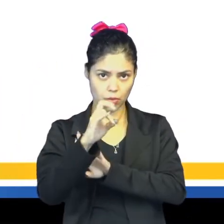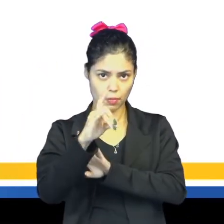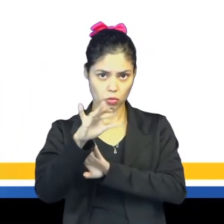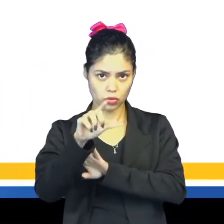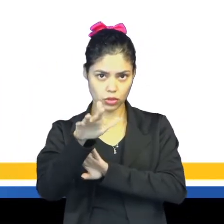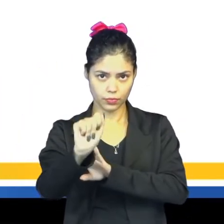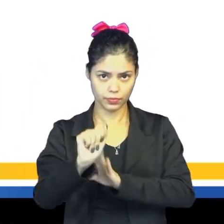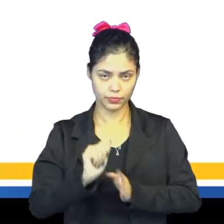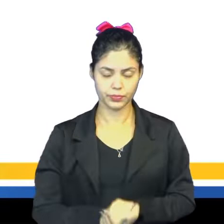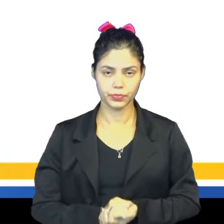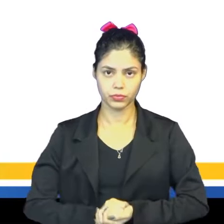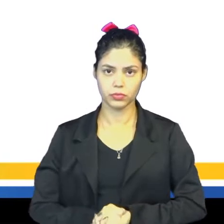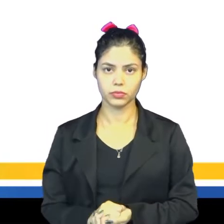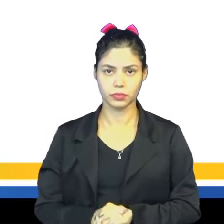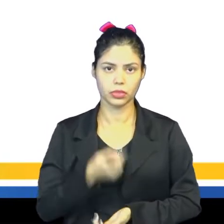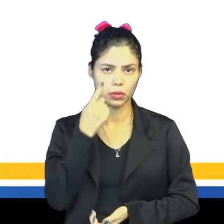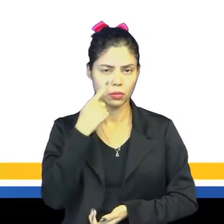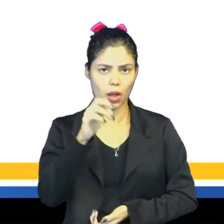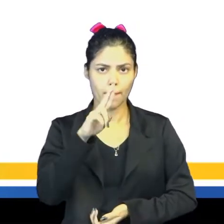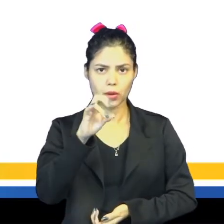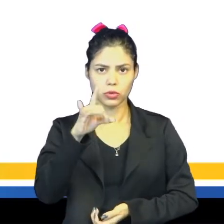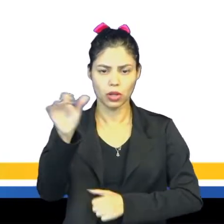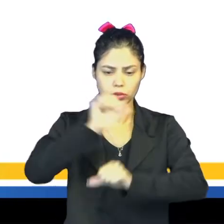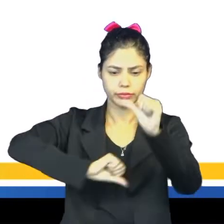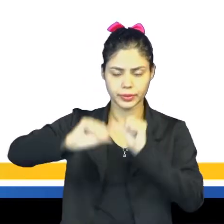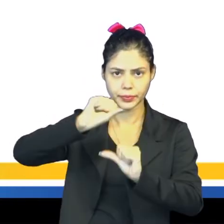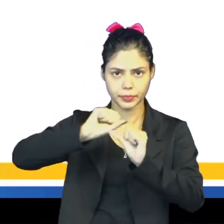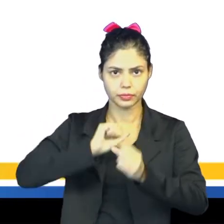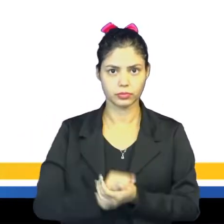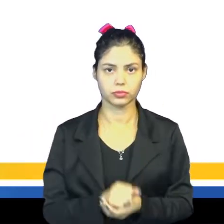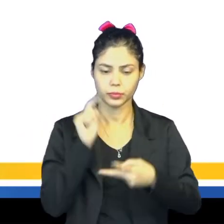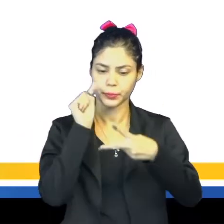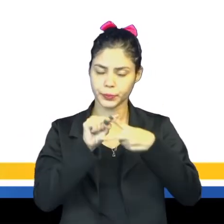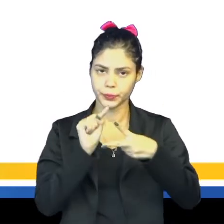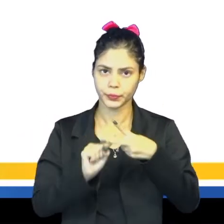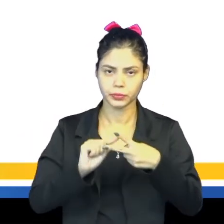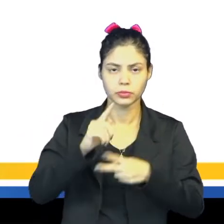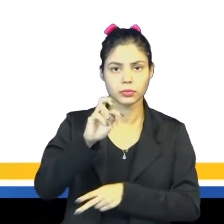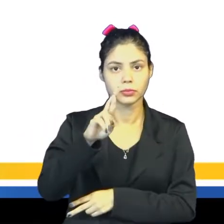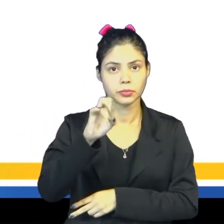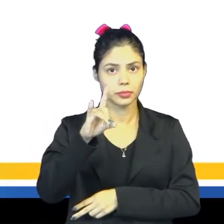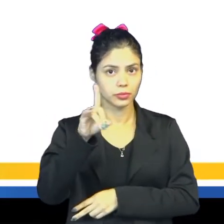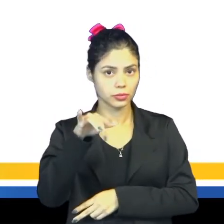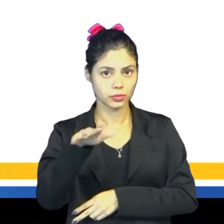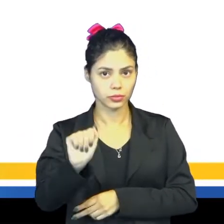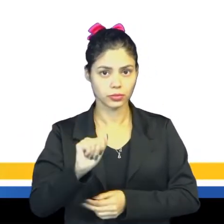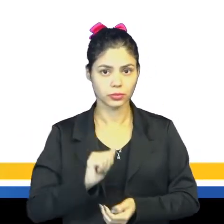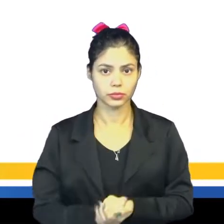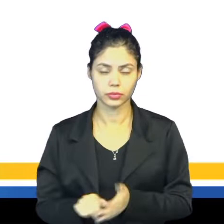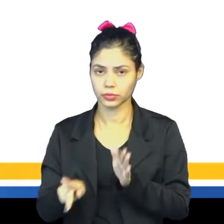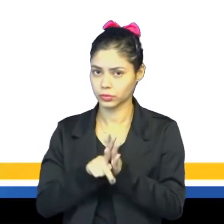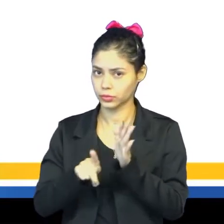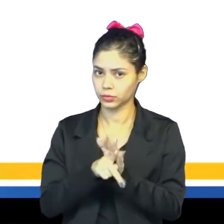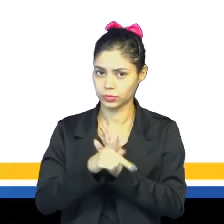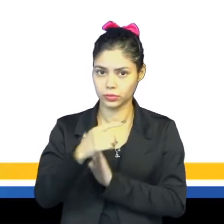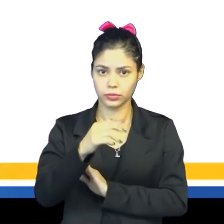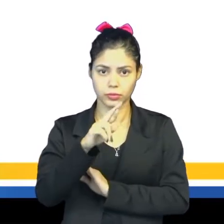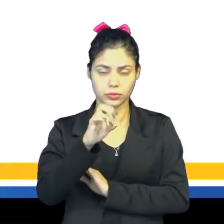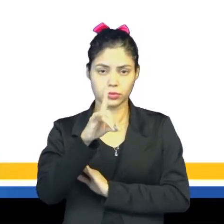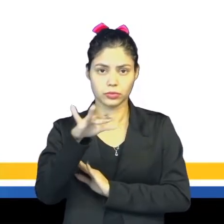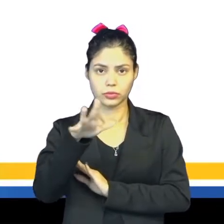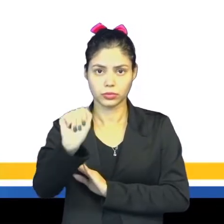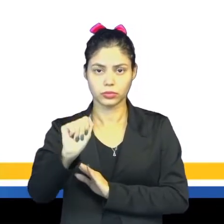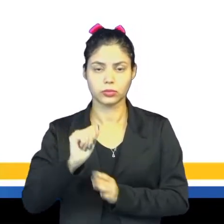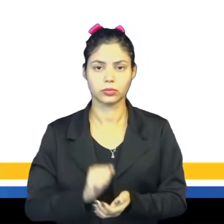bem? Então, vamos lá. Proporcionalidade inversa. Duas grandezas são inversamente proporcionais quando